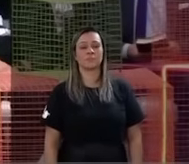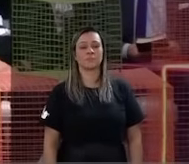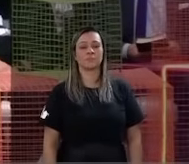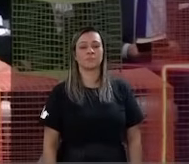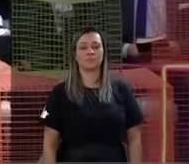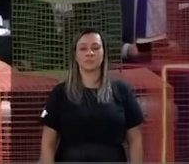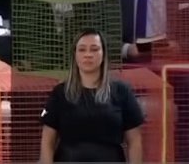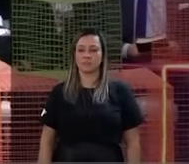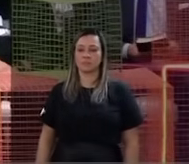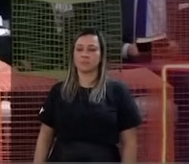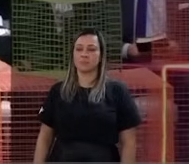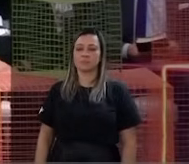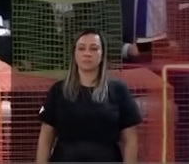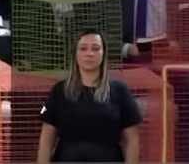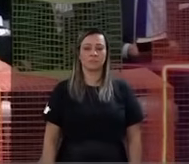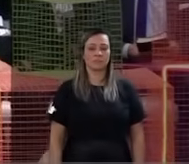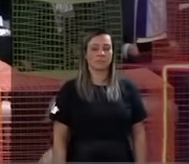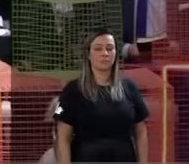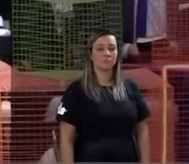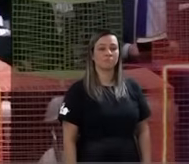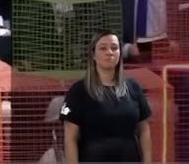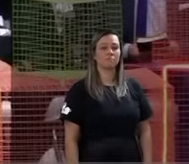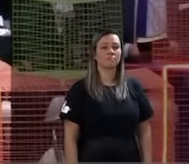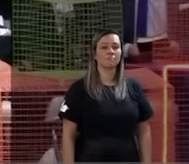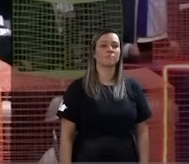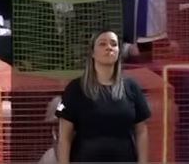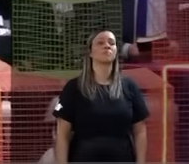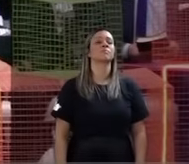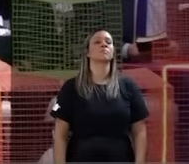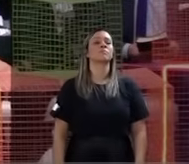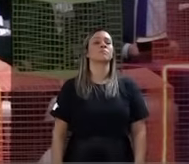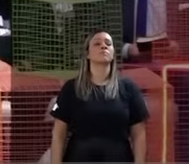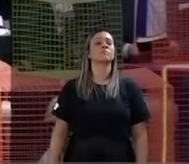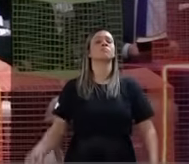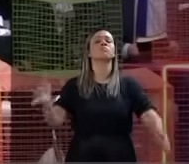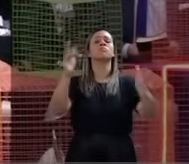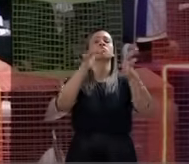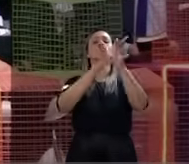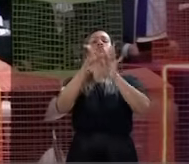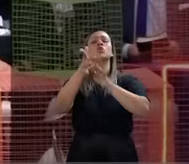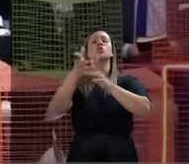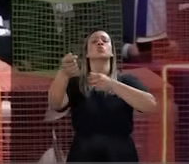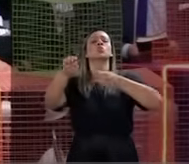As ondas atendem ao meu